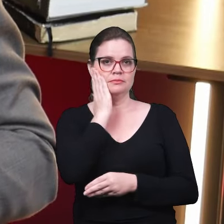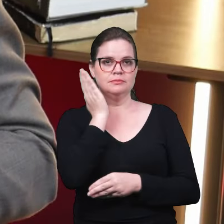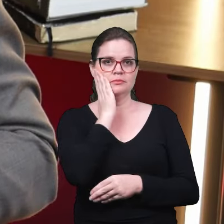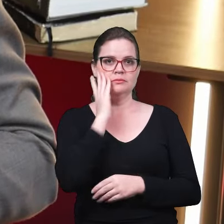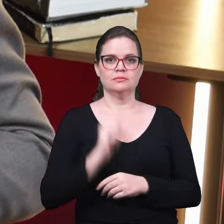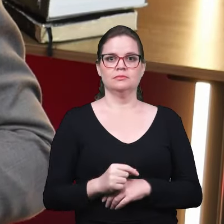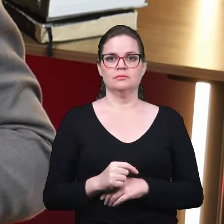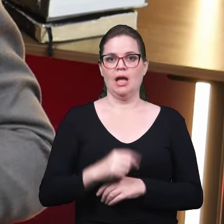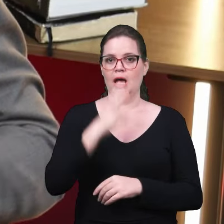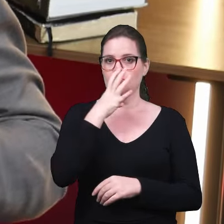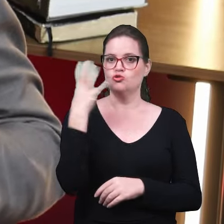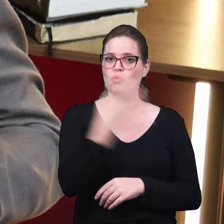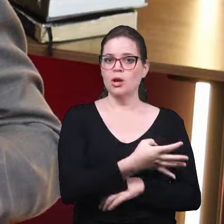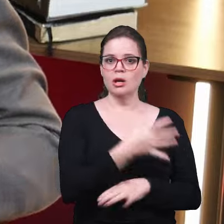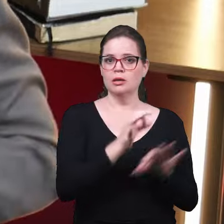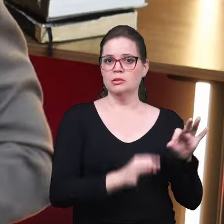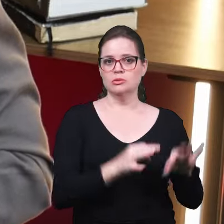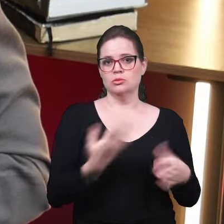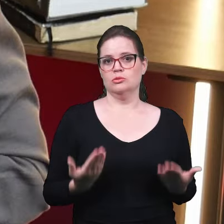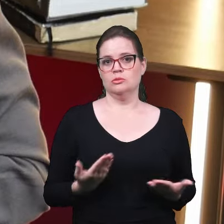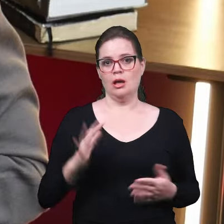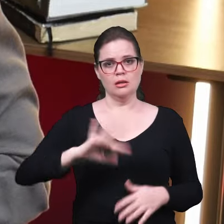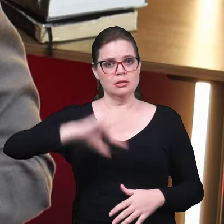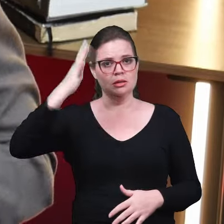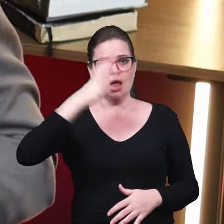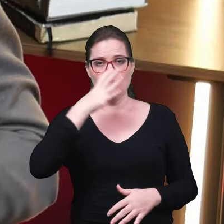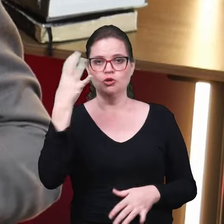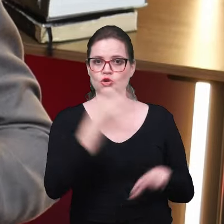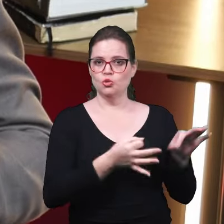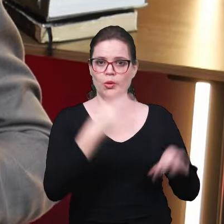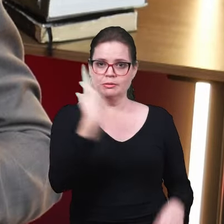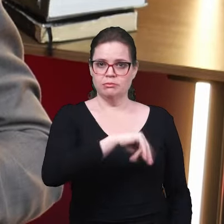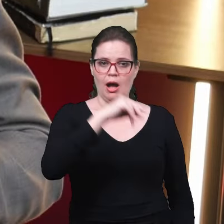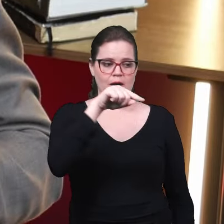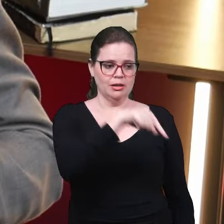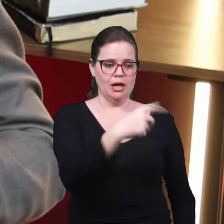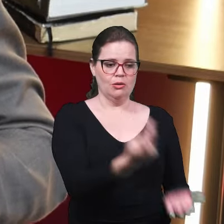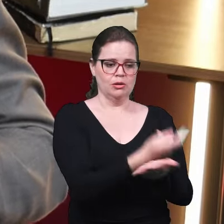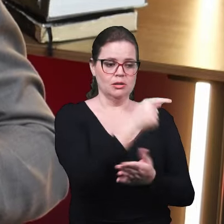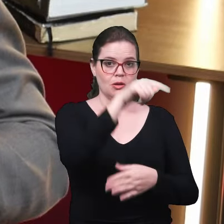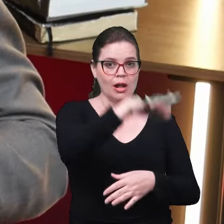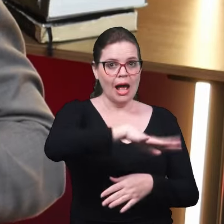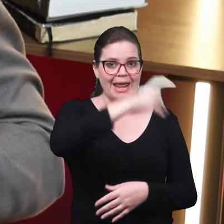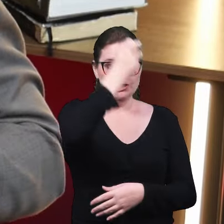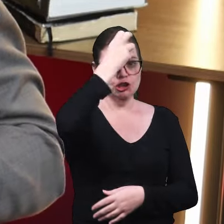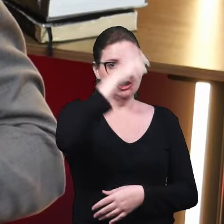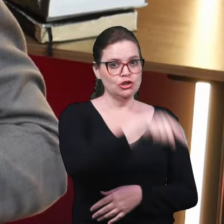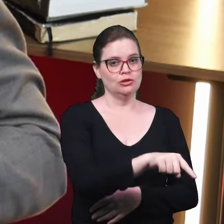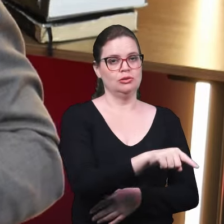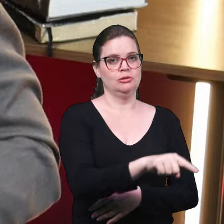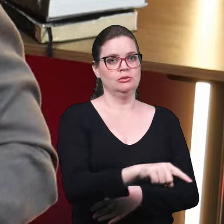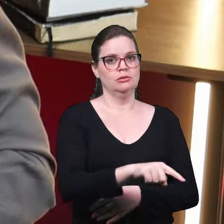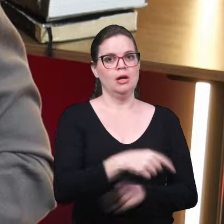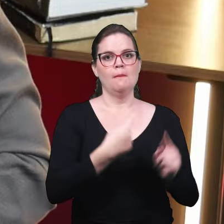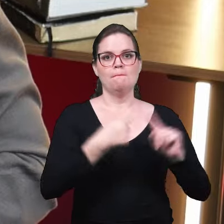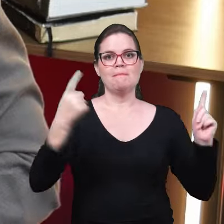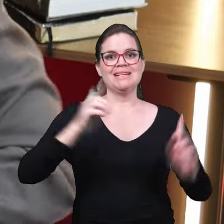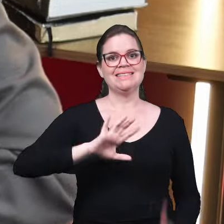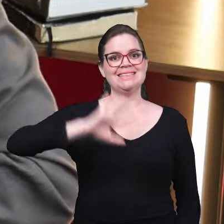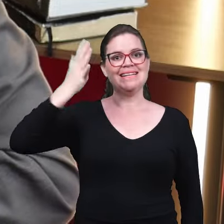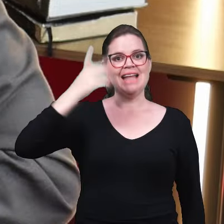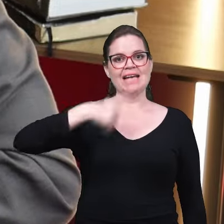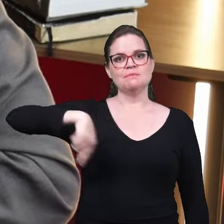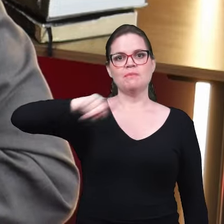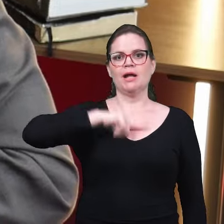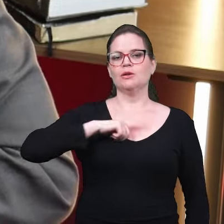ali foram sinais e juízos, né? Juízos sobre o Egito, né? Mas sinais para que o povo